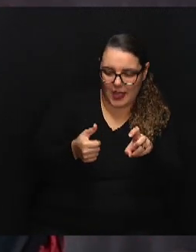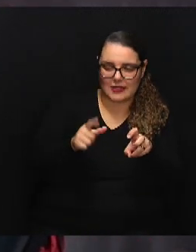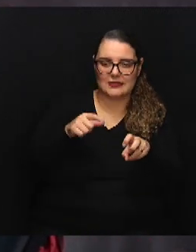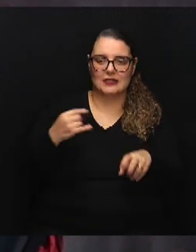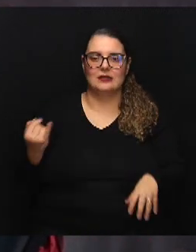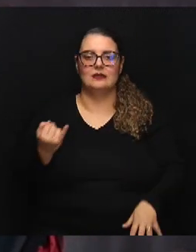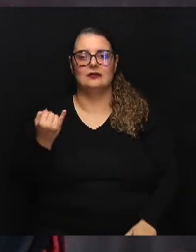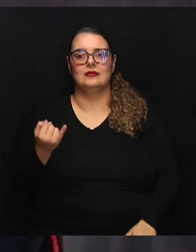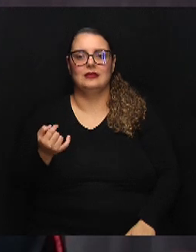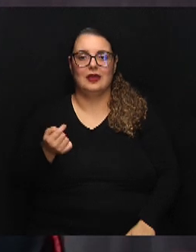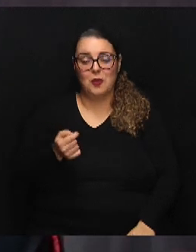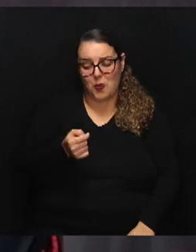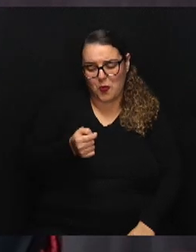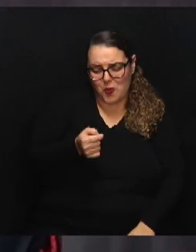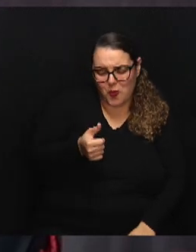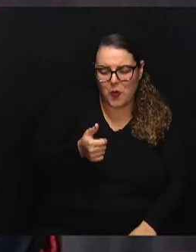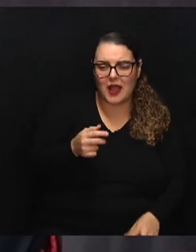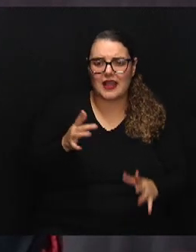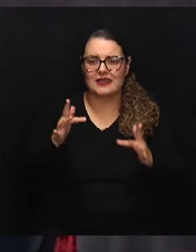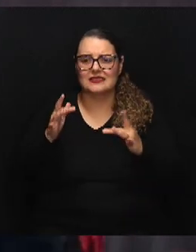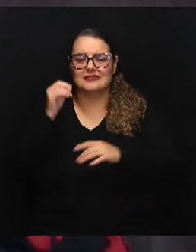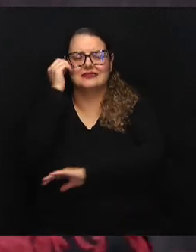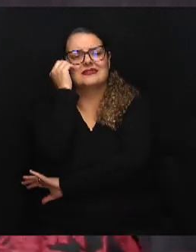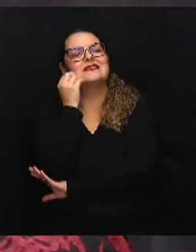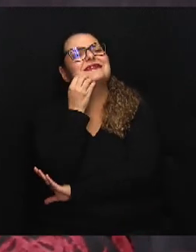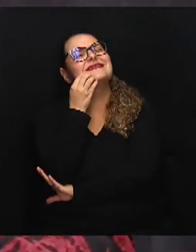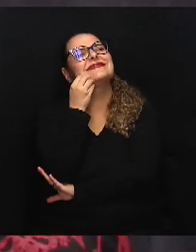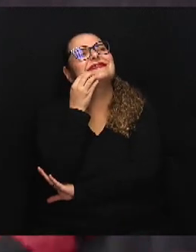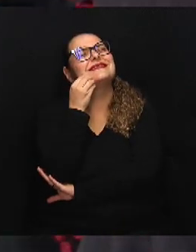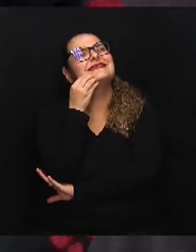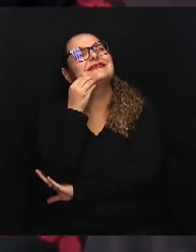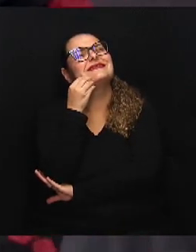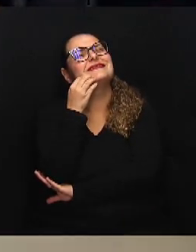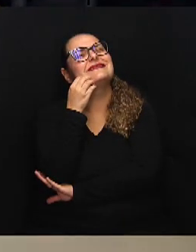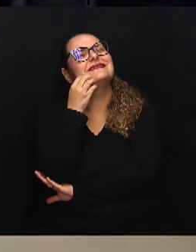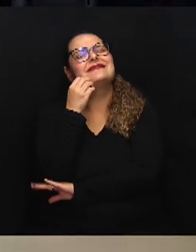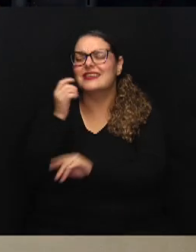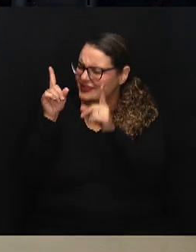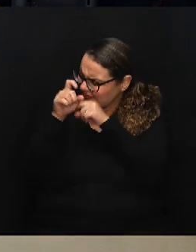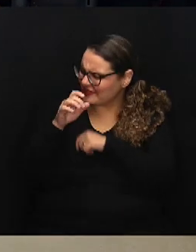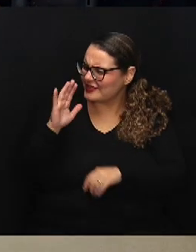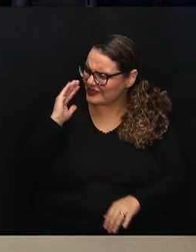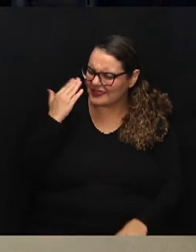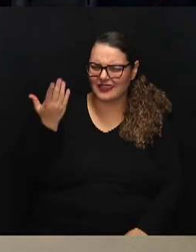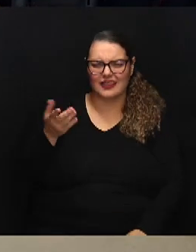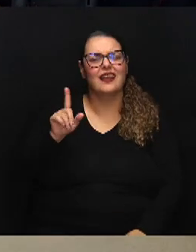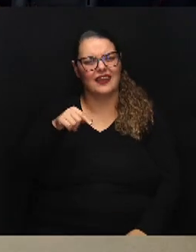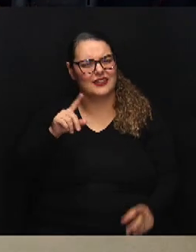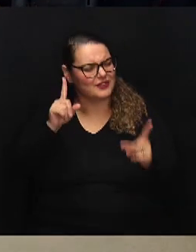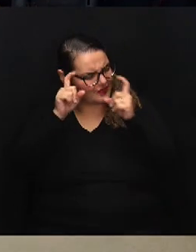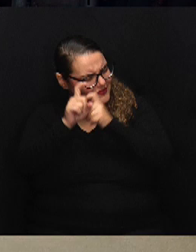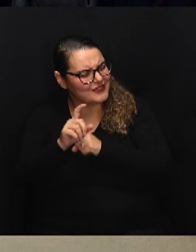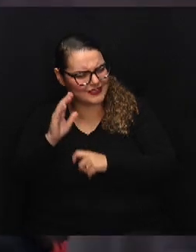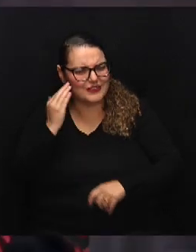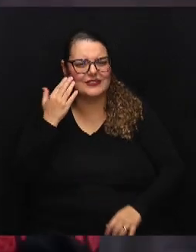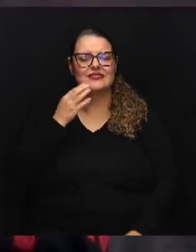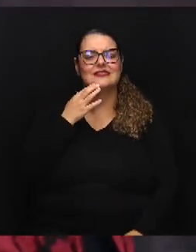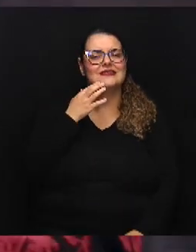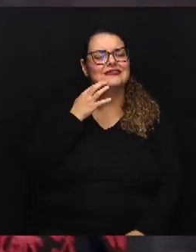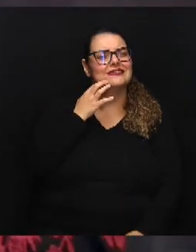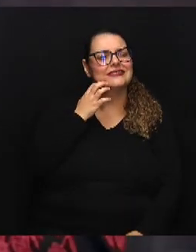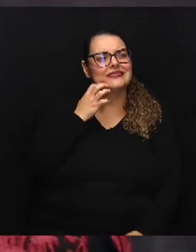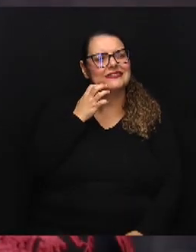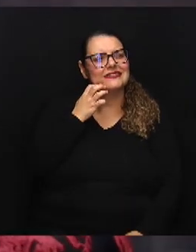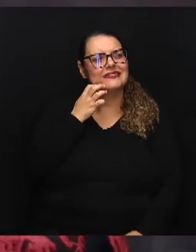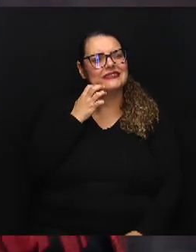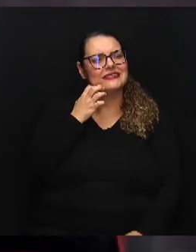Porque assim, o quase namoro, como é que é estranho, né? É um pouco difícil da gente entender, né? Entender o quase namoro, porque